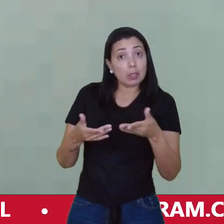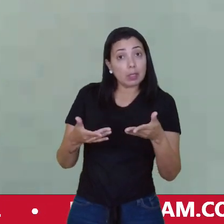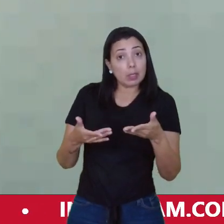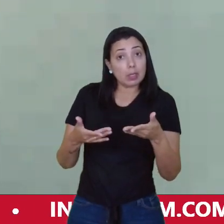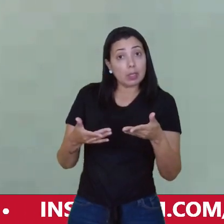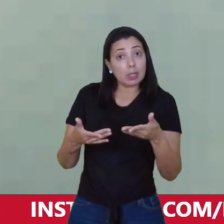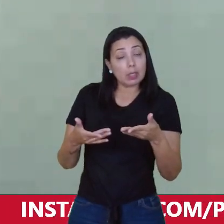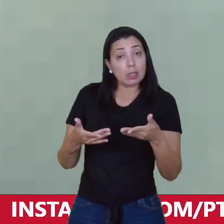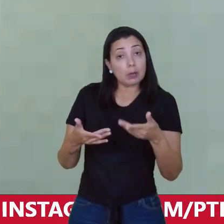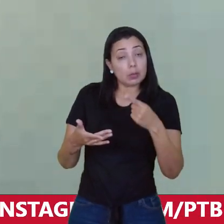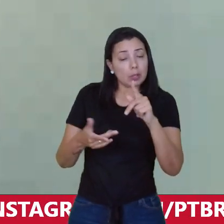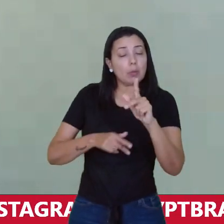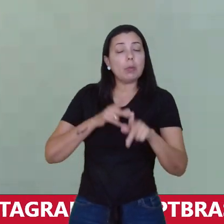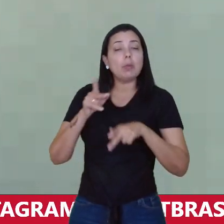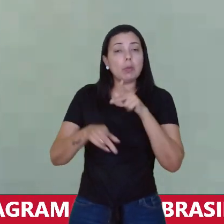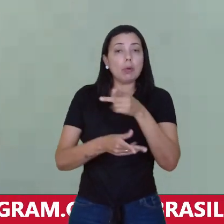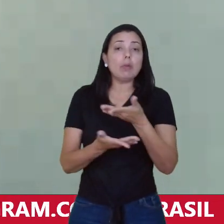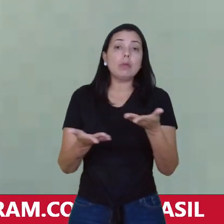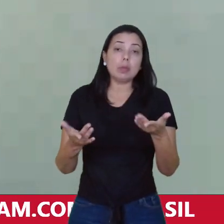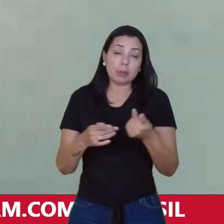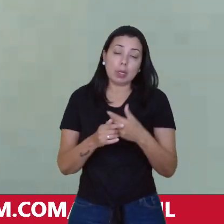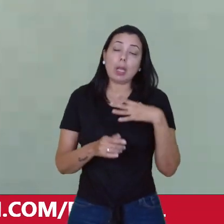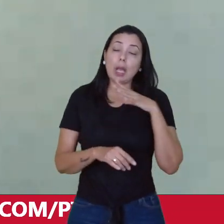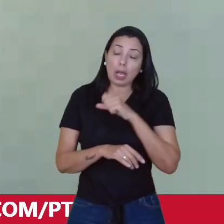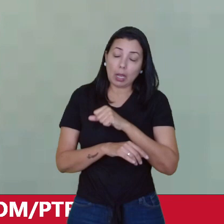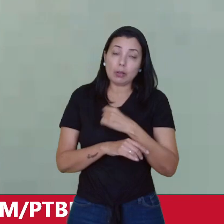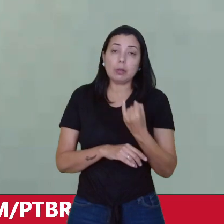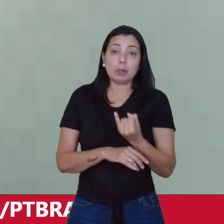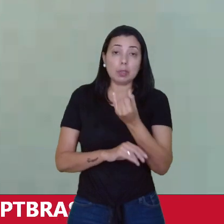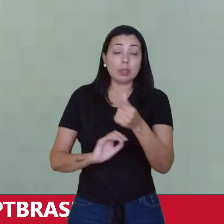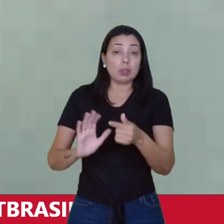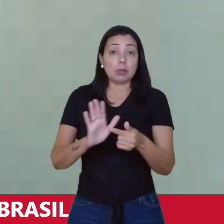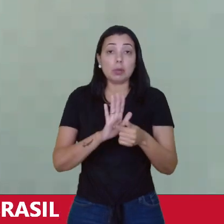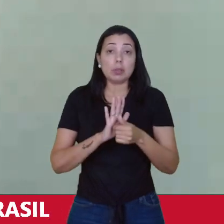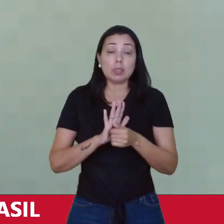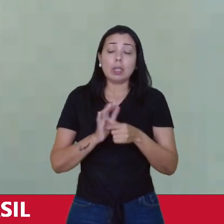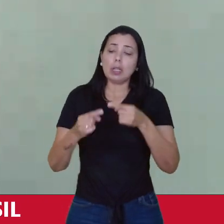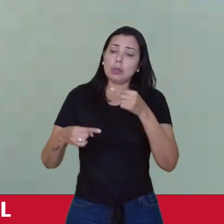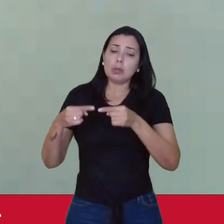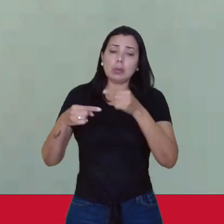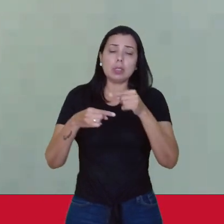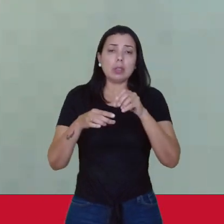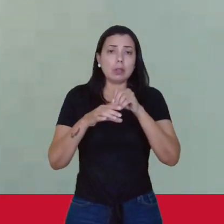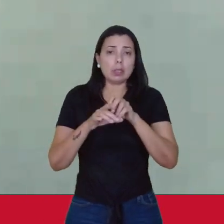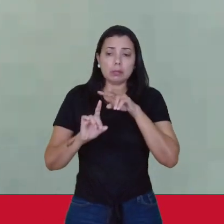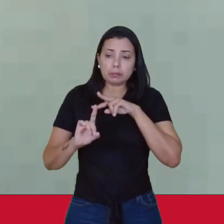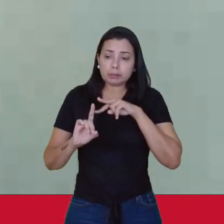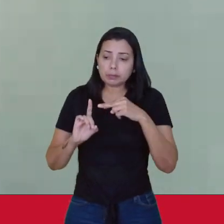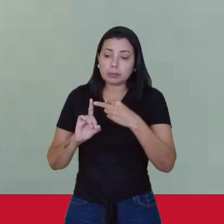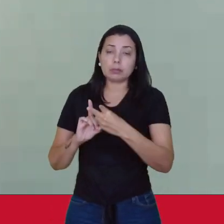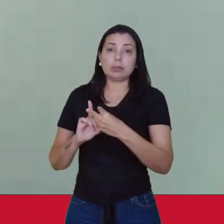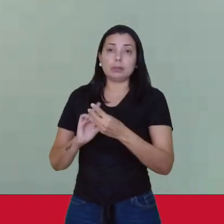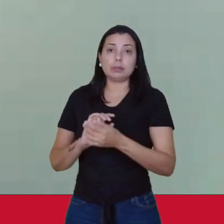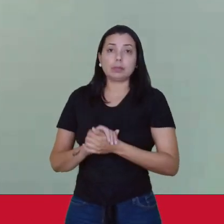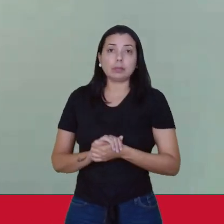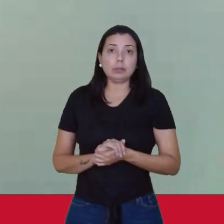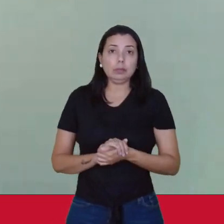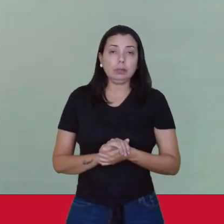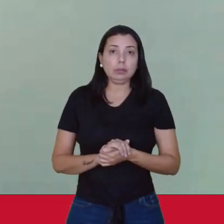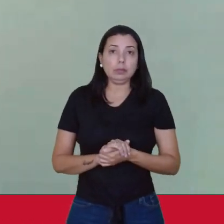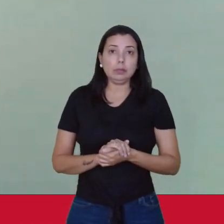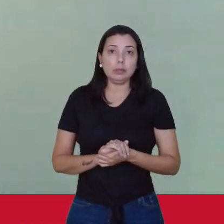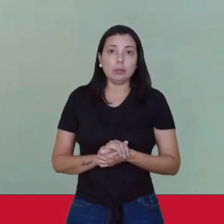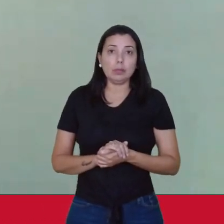território, preservar o seu povo. Então, acho muito importante trazer esse debate dentro dessa perspectiva